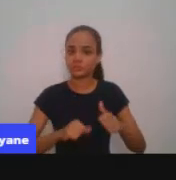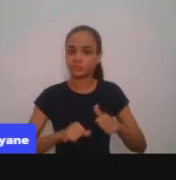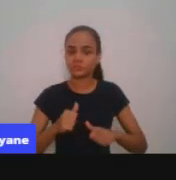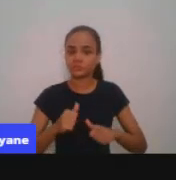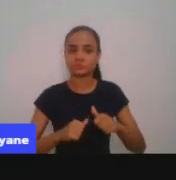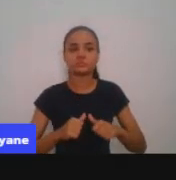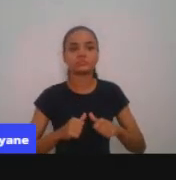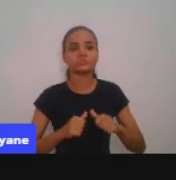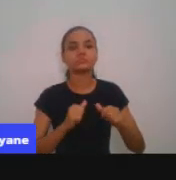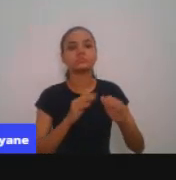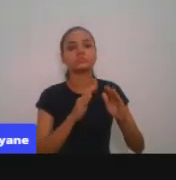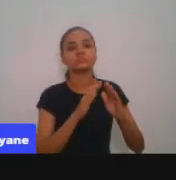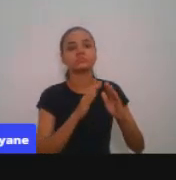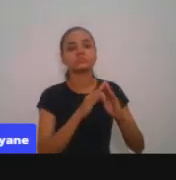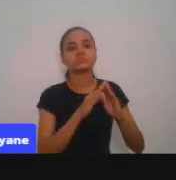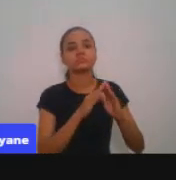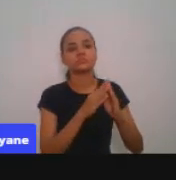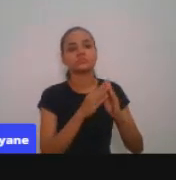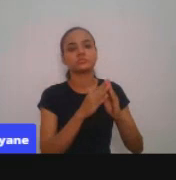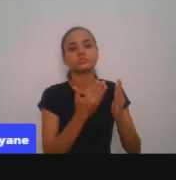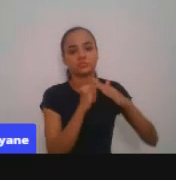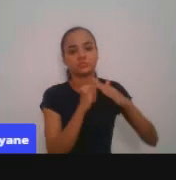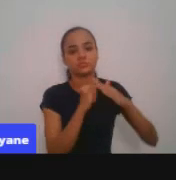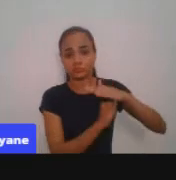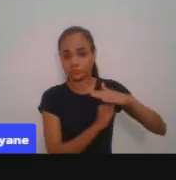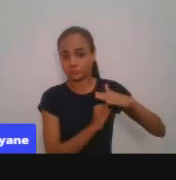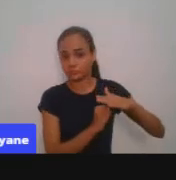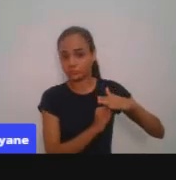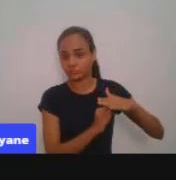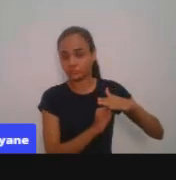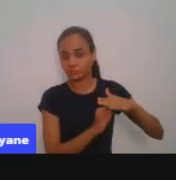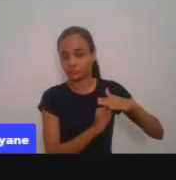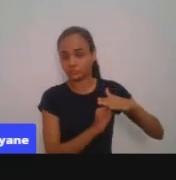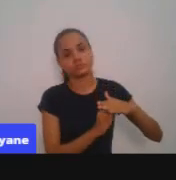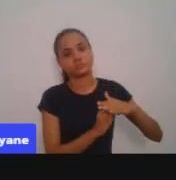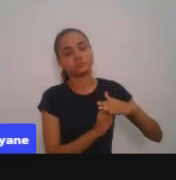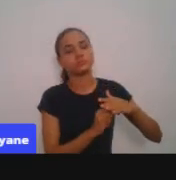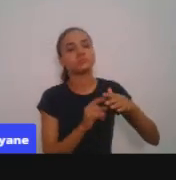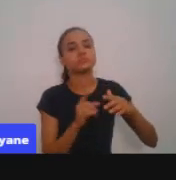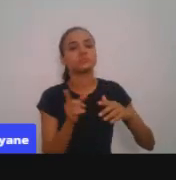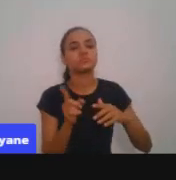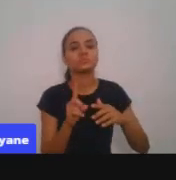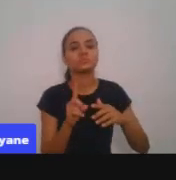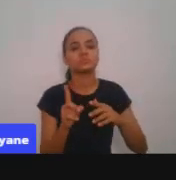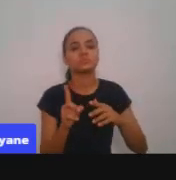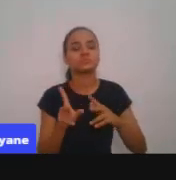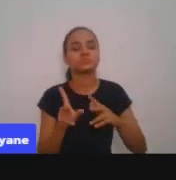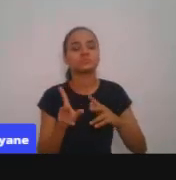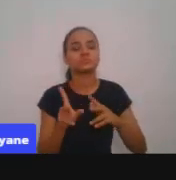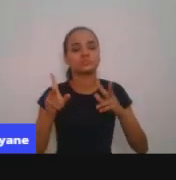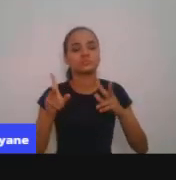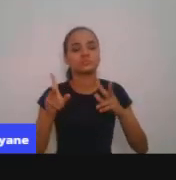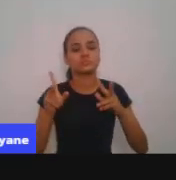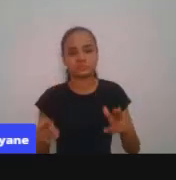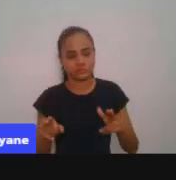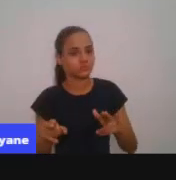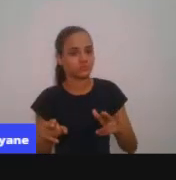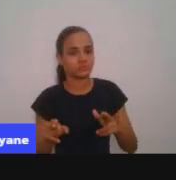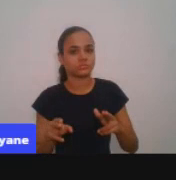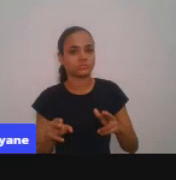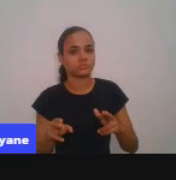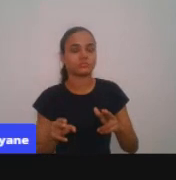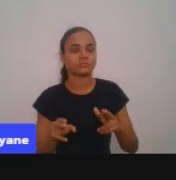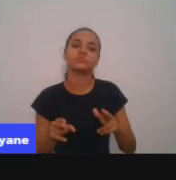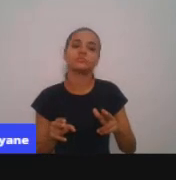crianças maiores. Mas isso aí é um papo para uma outra live, com outras colegas que irão contribuir com vocês.